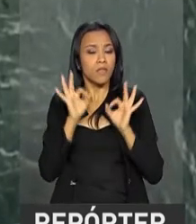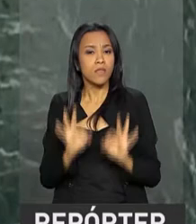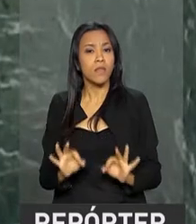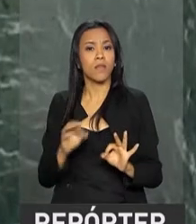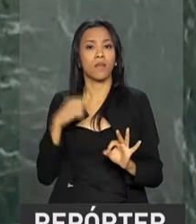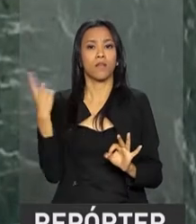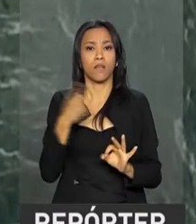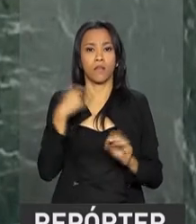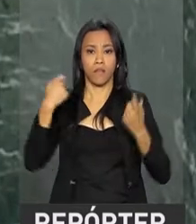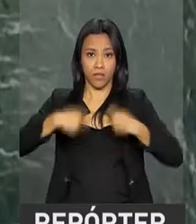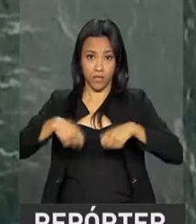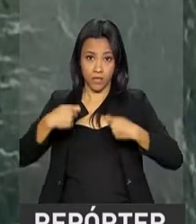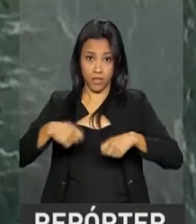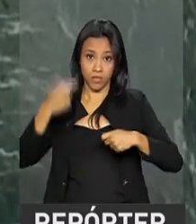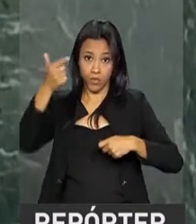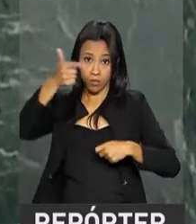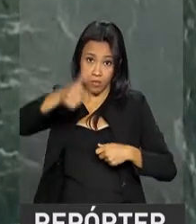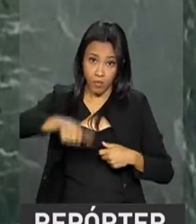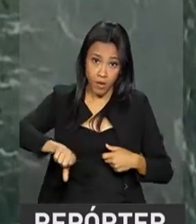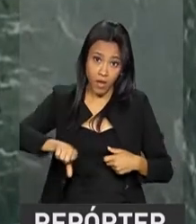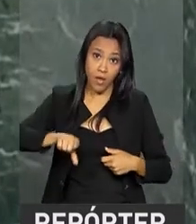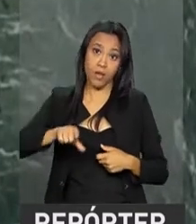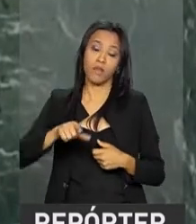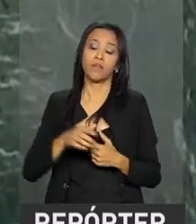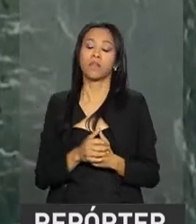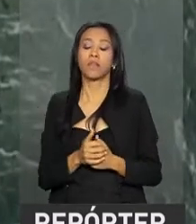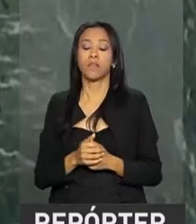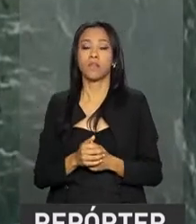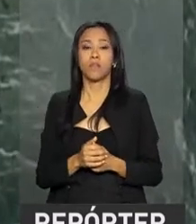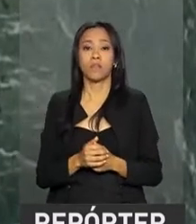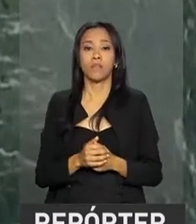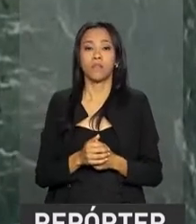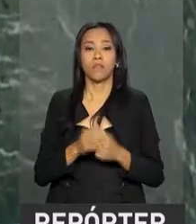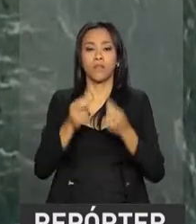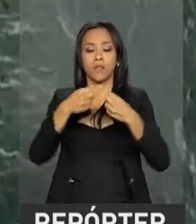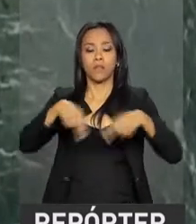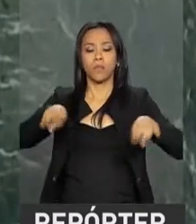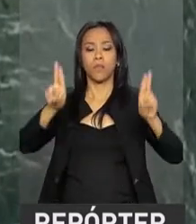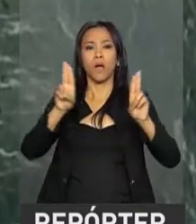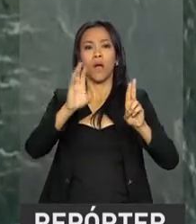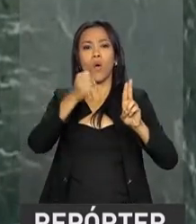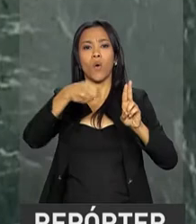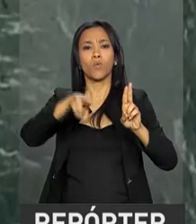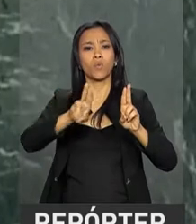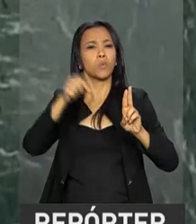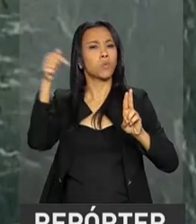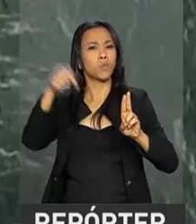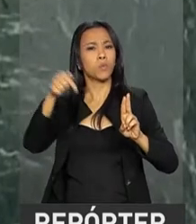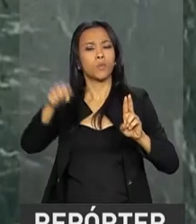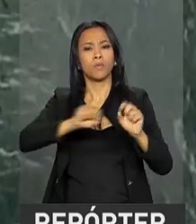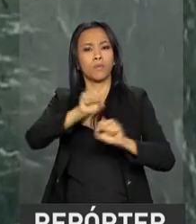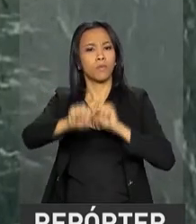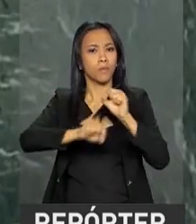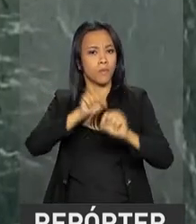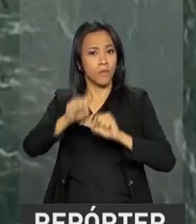necessitamos de mais ONU e de uma ONU que tenha cada vez